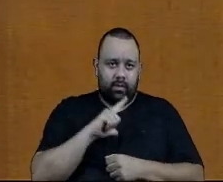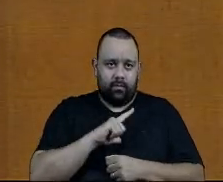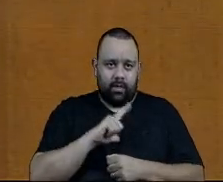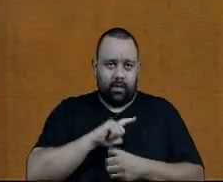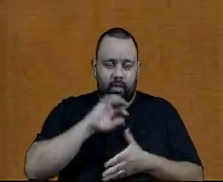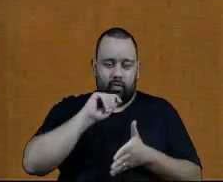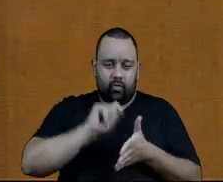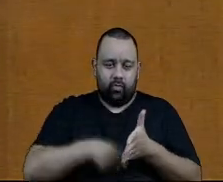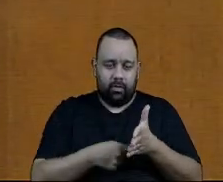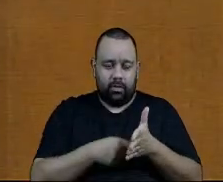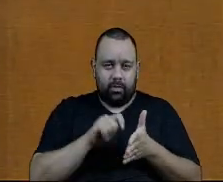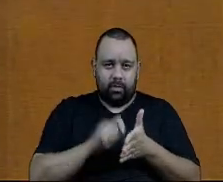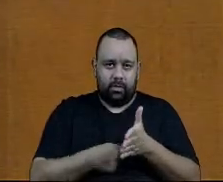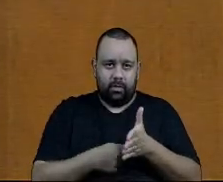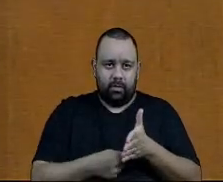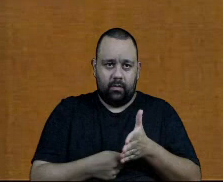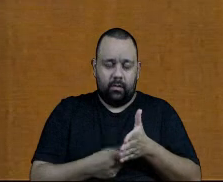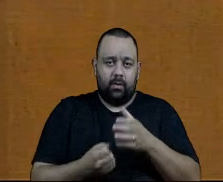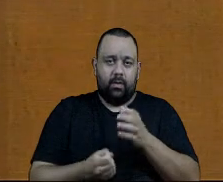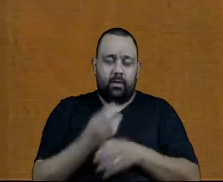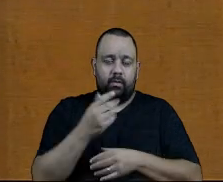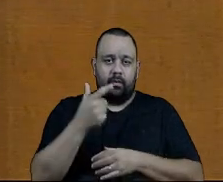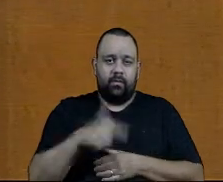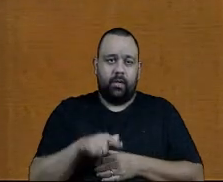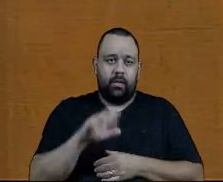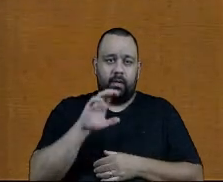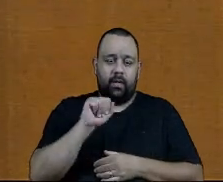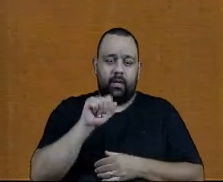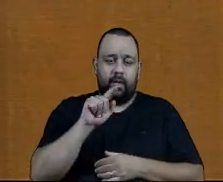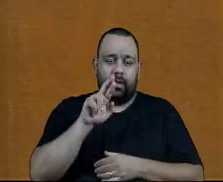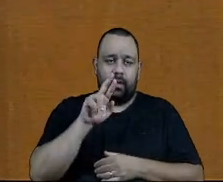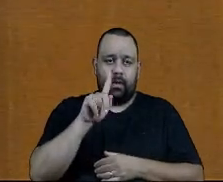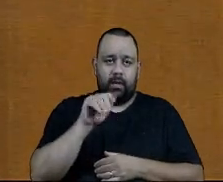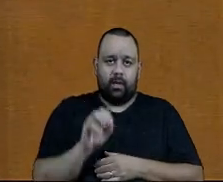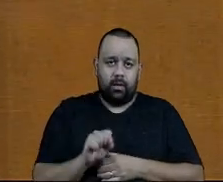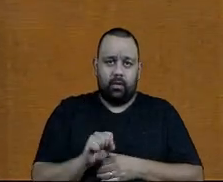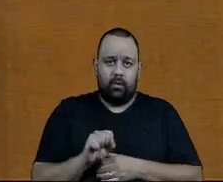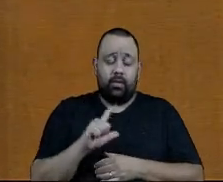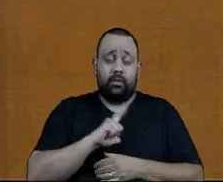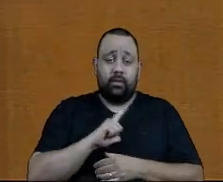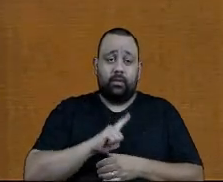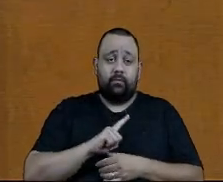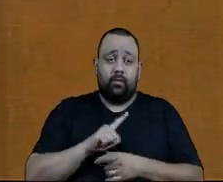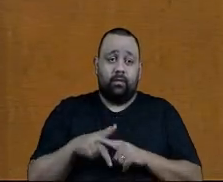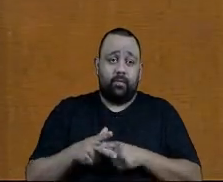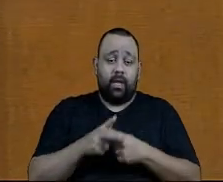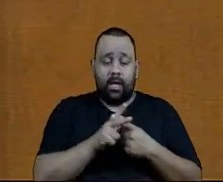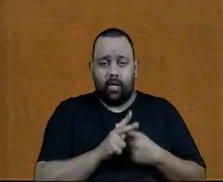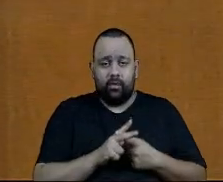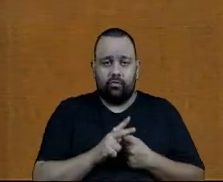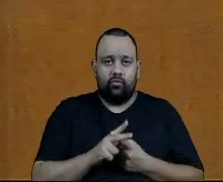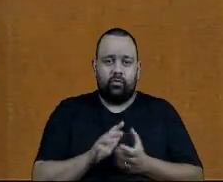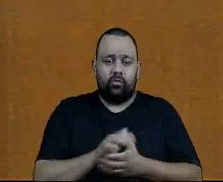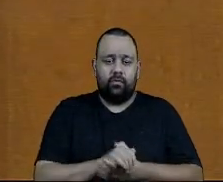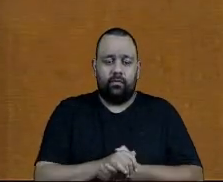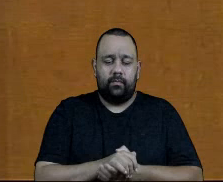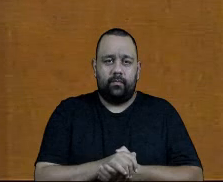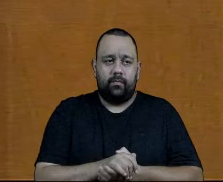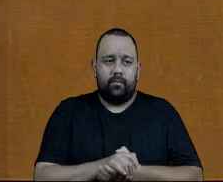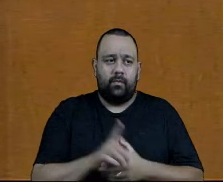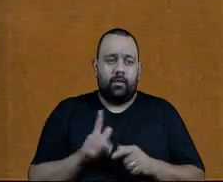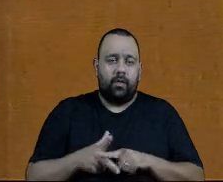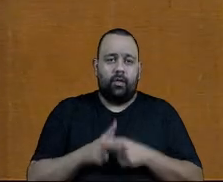passado teve a lei, teve a contratação, a criação de mais alguns cargos. Teve o reajuste de